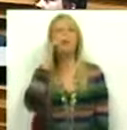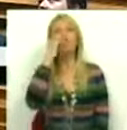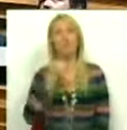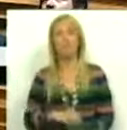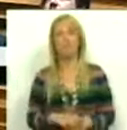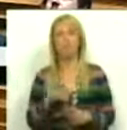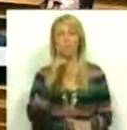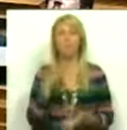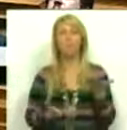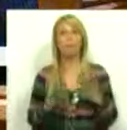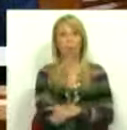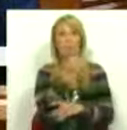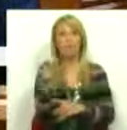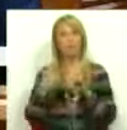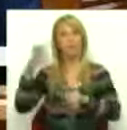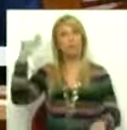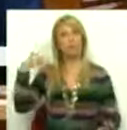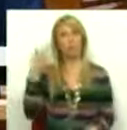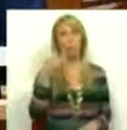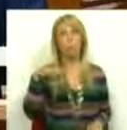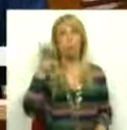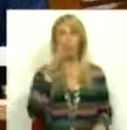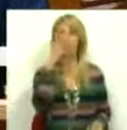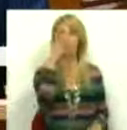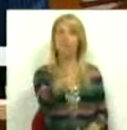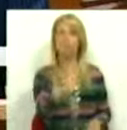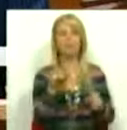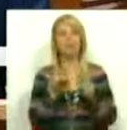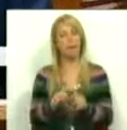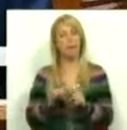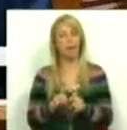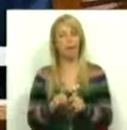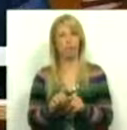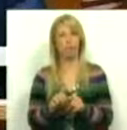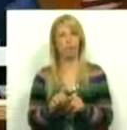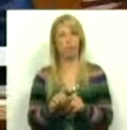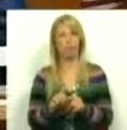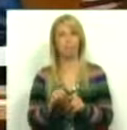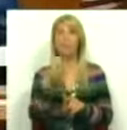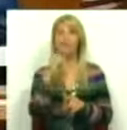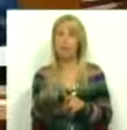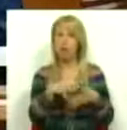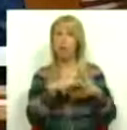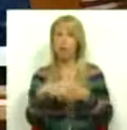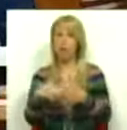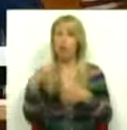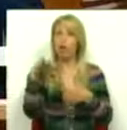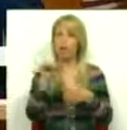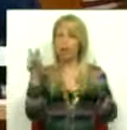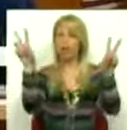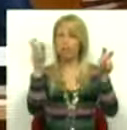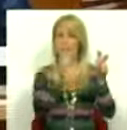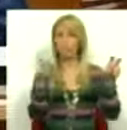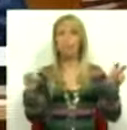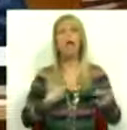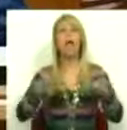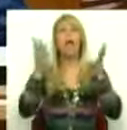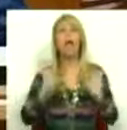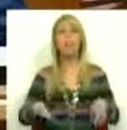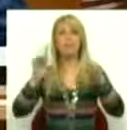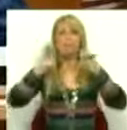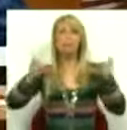Mais grave que as anteriores afirmações do Partido Socialista é, no entanto, esta. Diz o líder do PS, e cito, que é preciso não ignorar